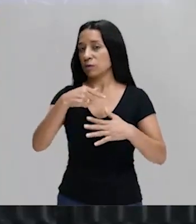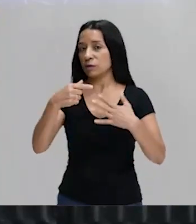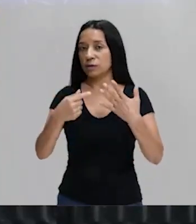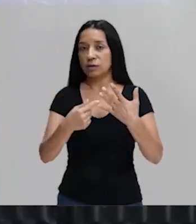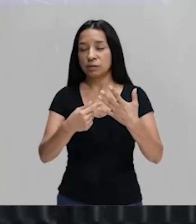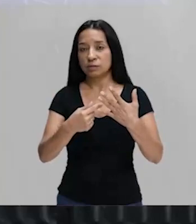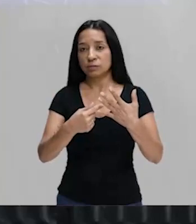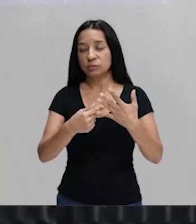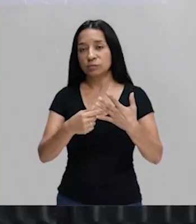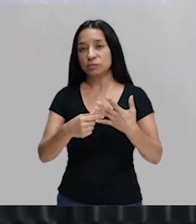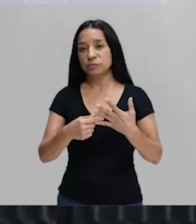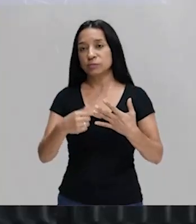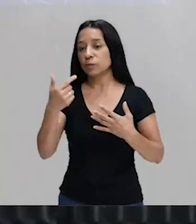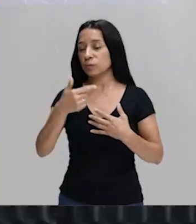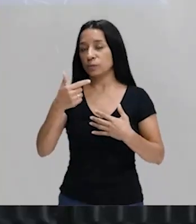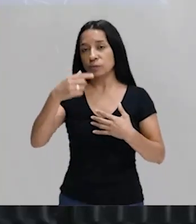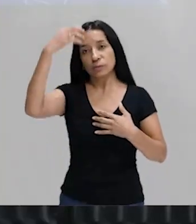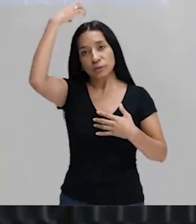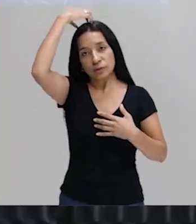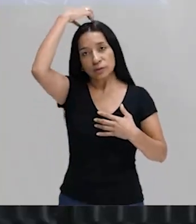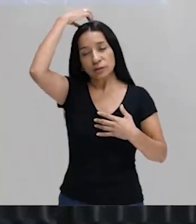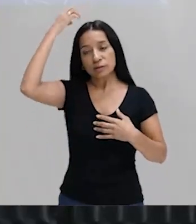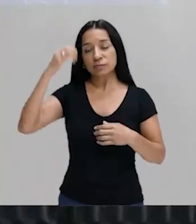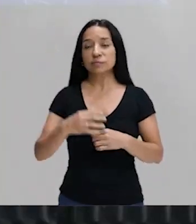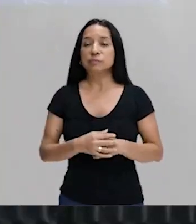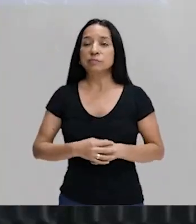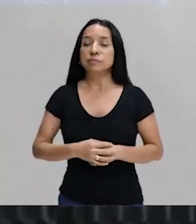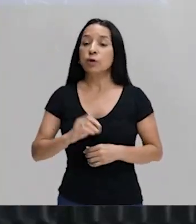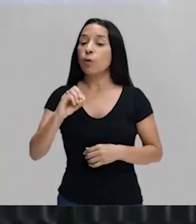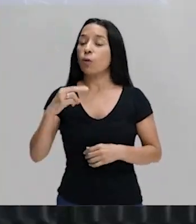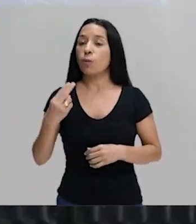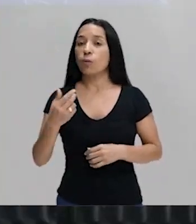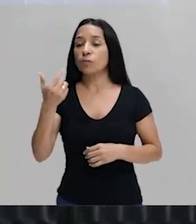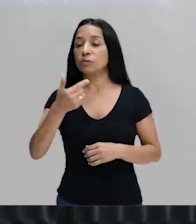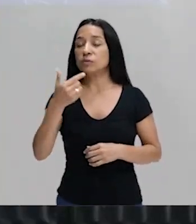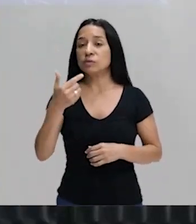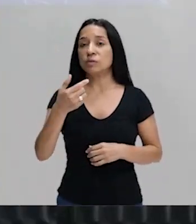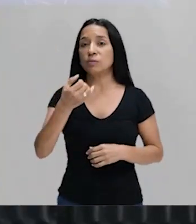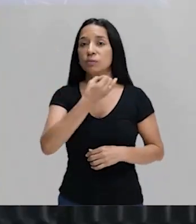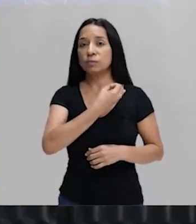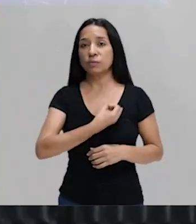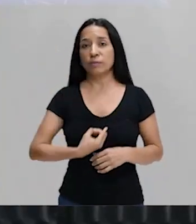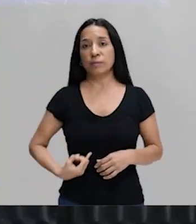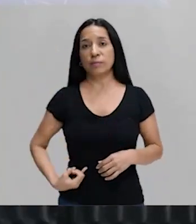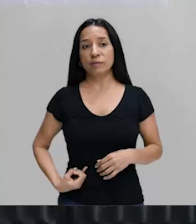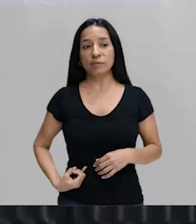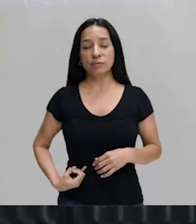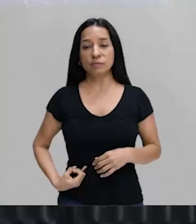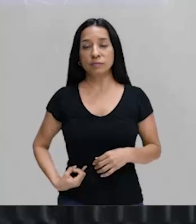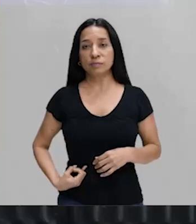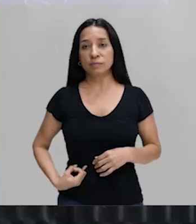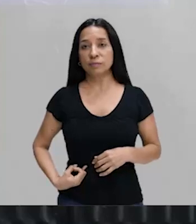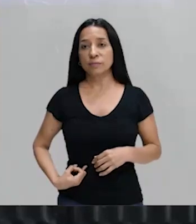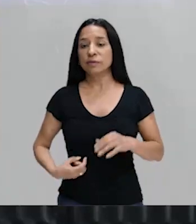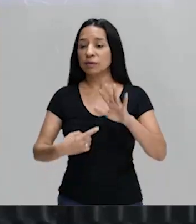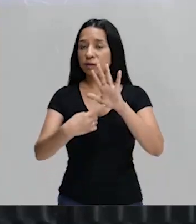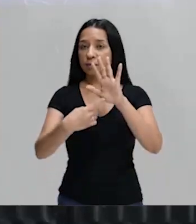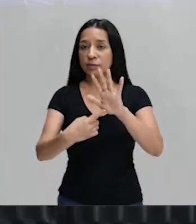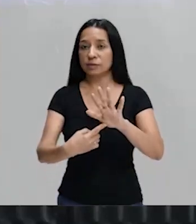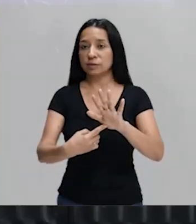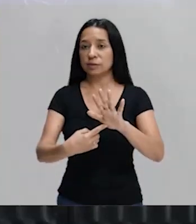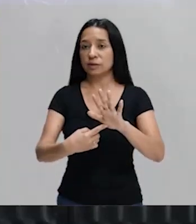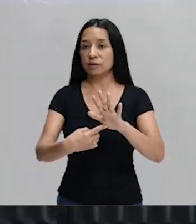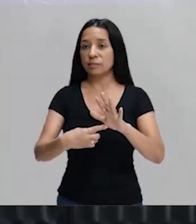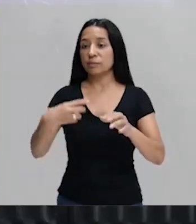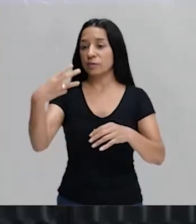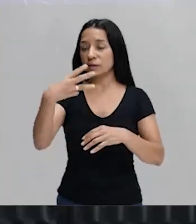segundo reinado. O segundo reinado, ou segundo império, que irá representar a terceira e última